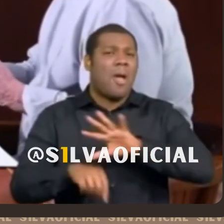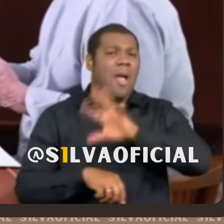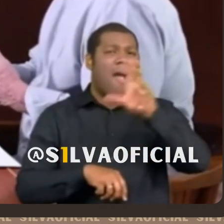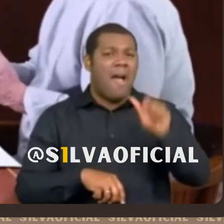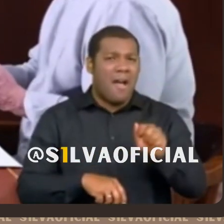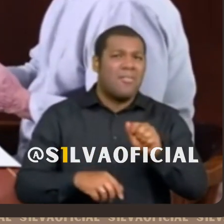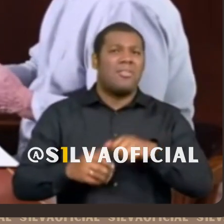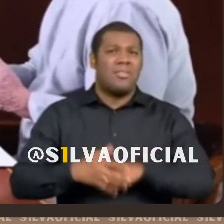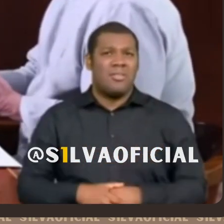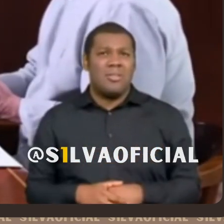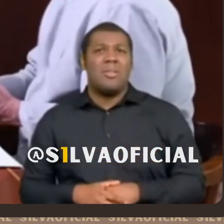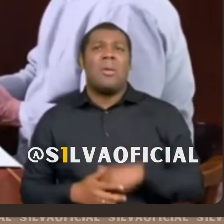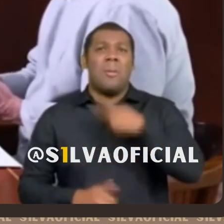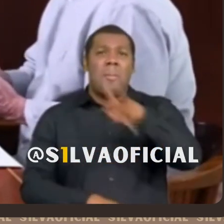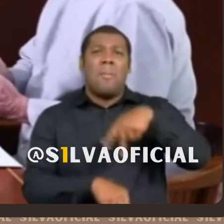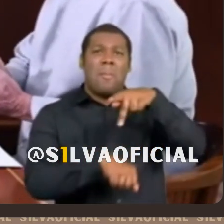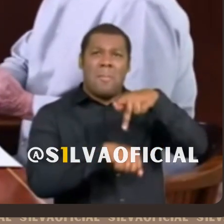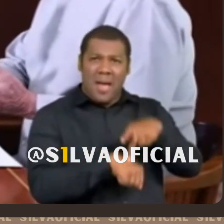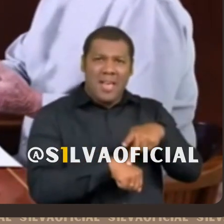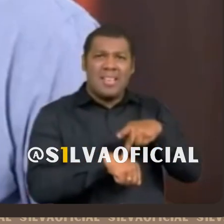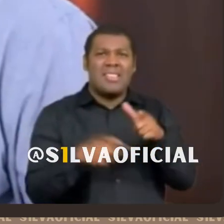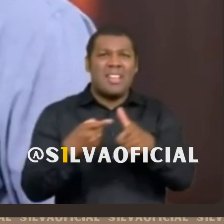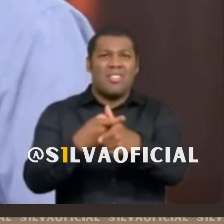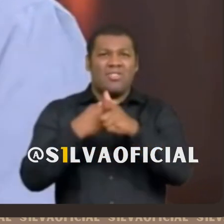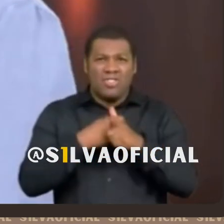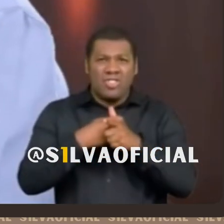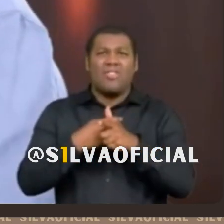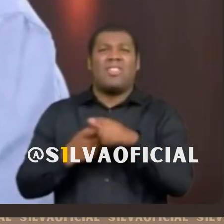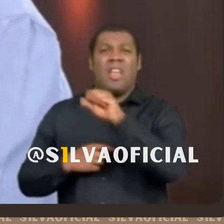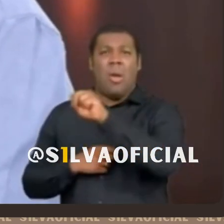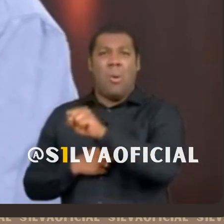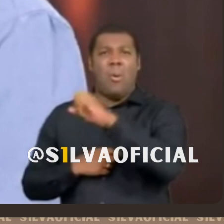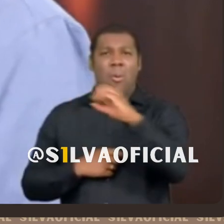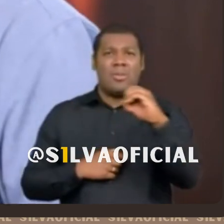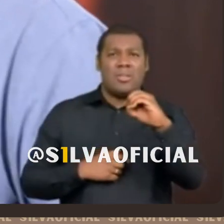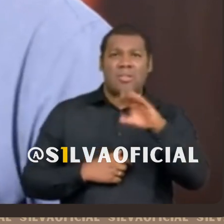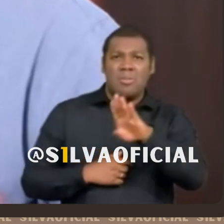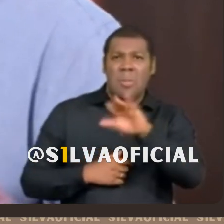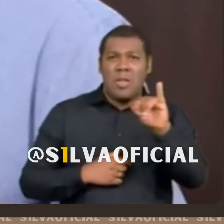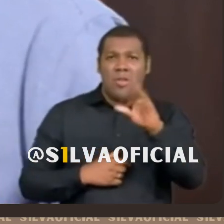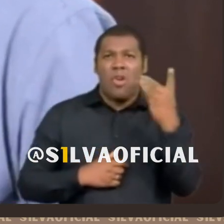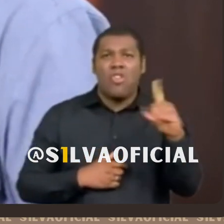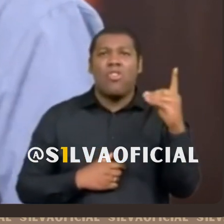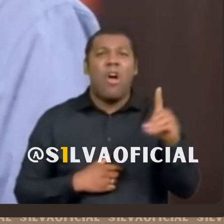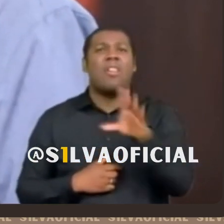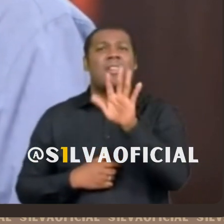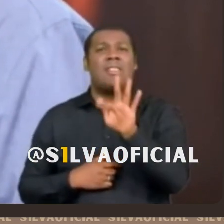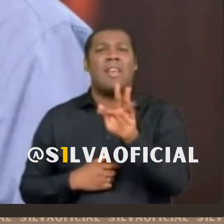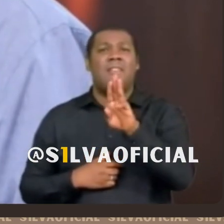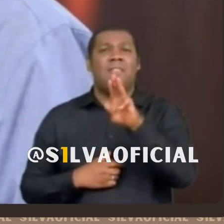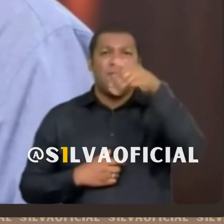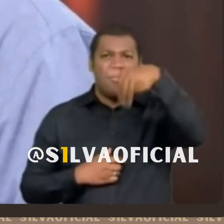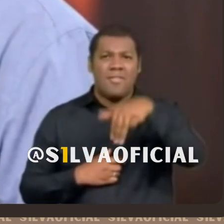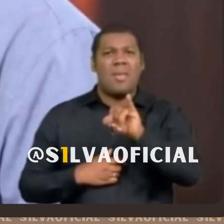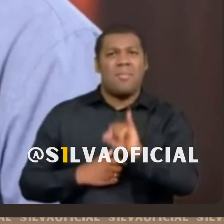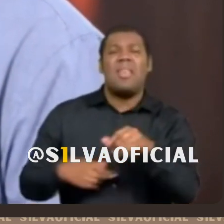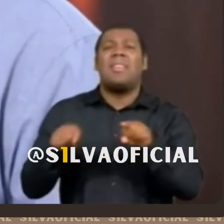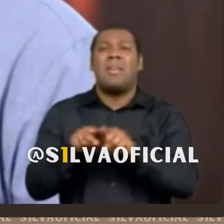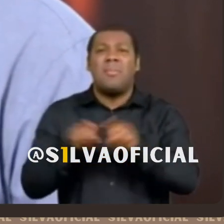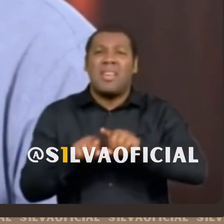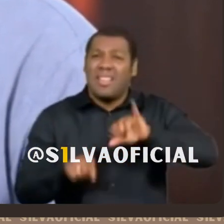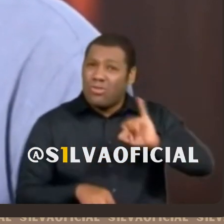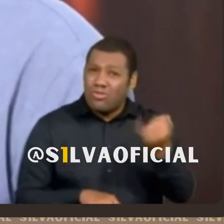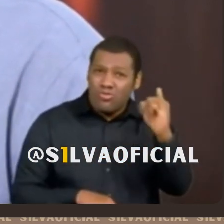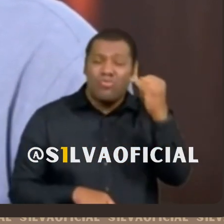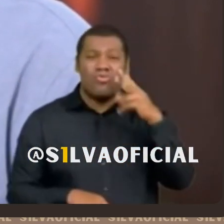800 bilhões de dólares para o FMI, e a quantidade de juros que eles pagam impede que eles façam qualquer outro investimento. Daí eu